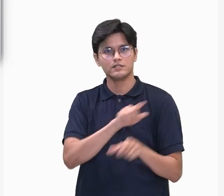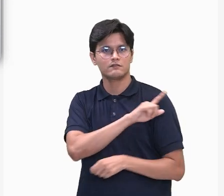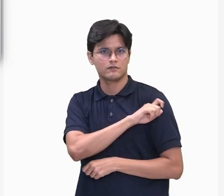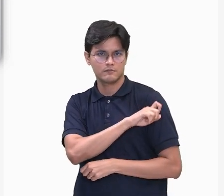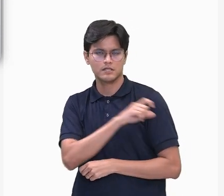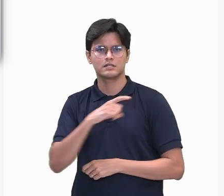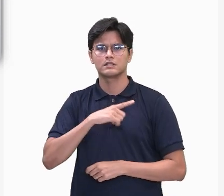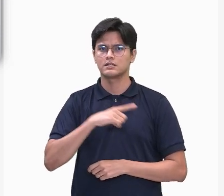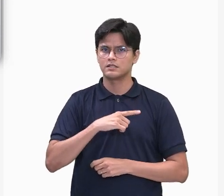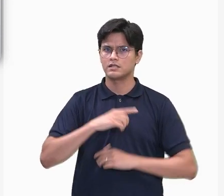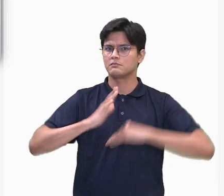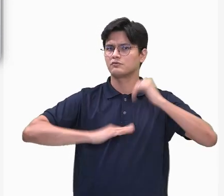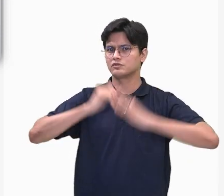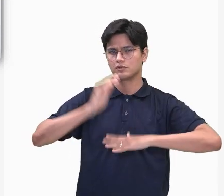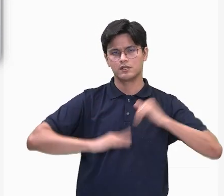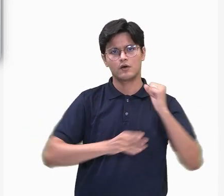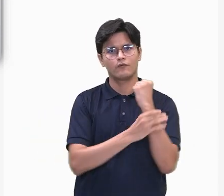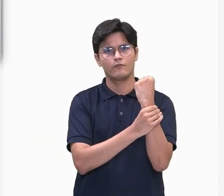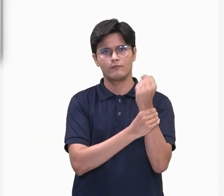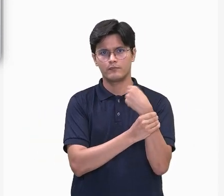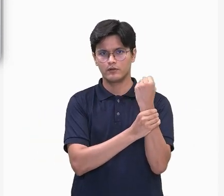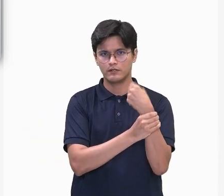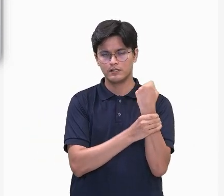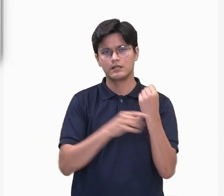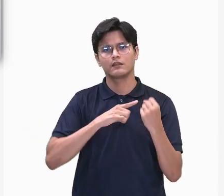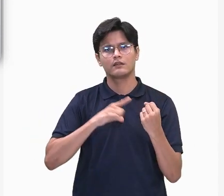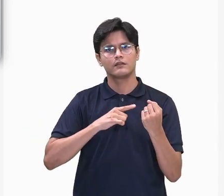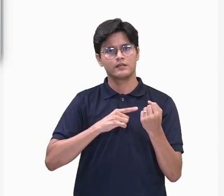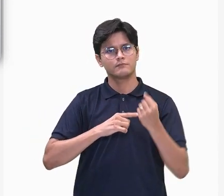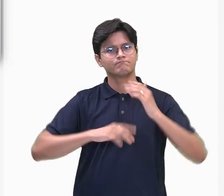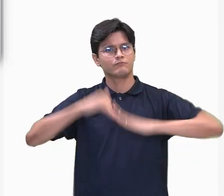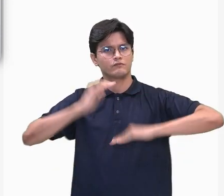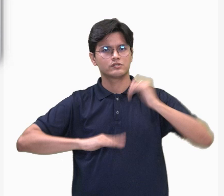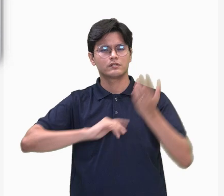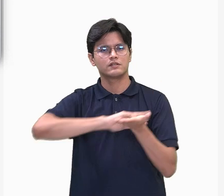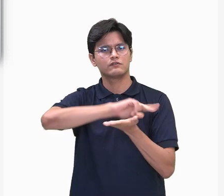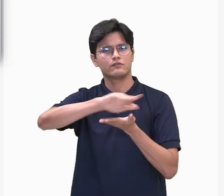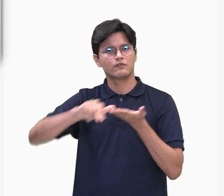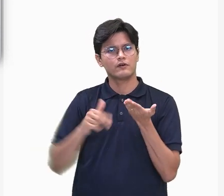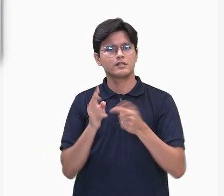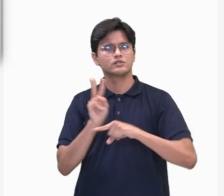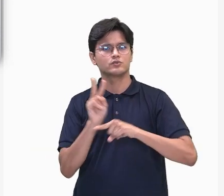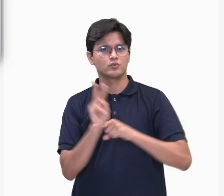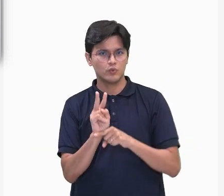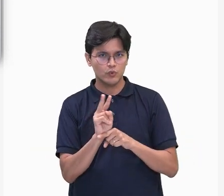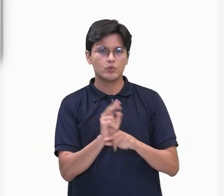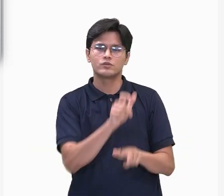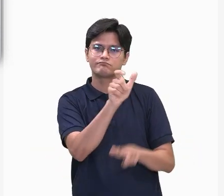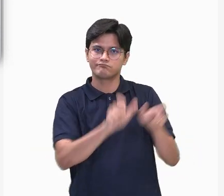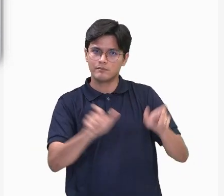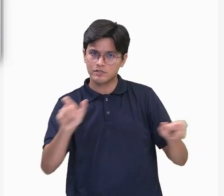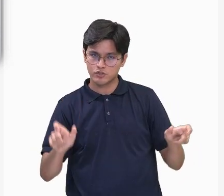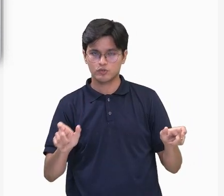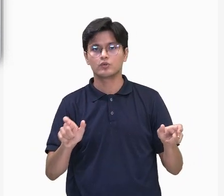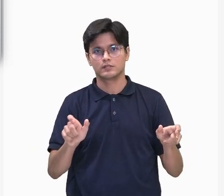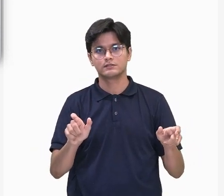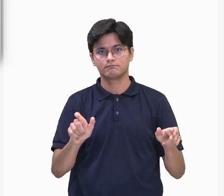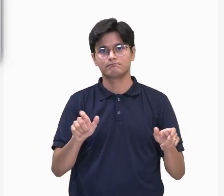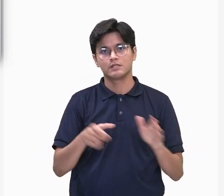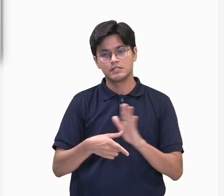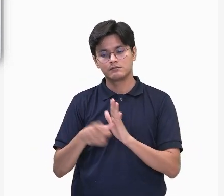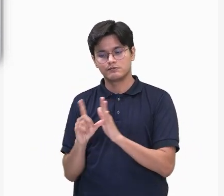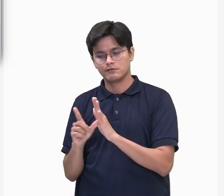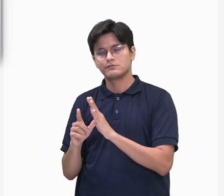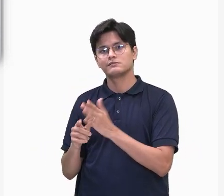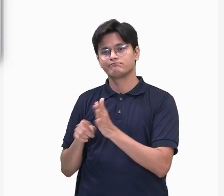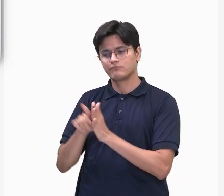áreas da saúde, vários profissionais, né, que cuidam desses pacientes e de laboratórios e analisam,